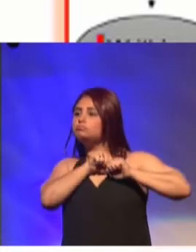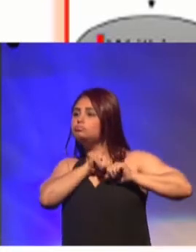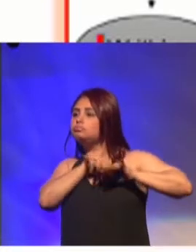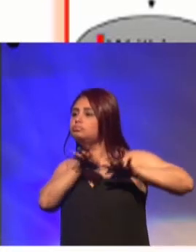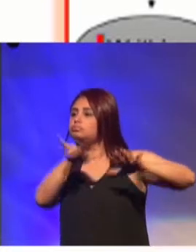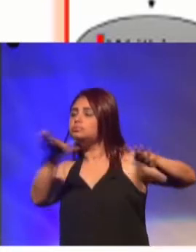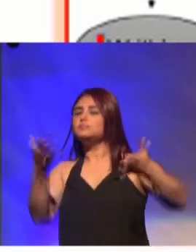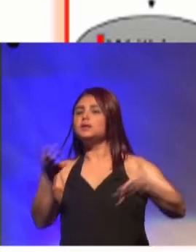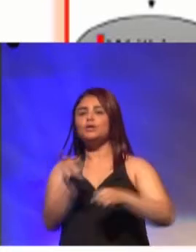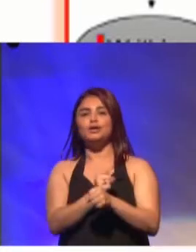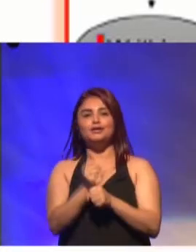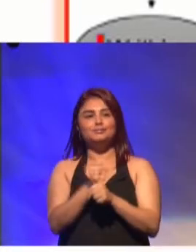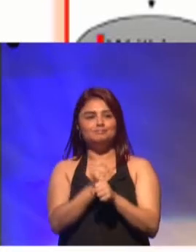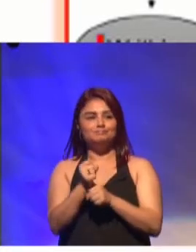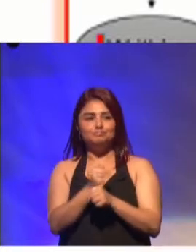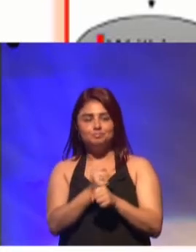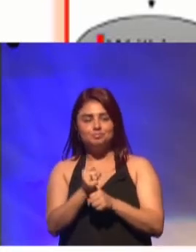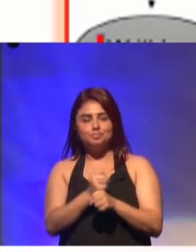em